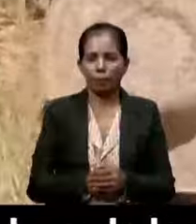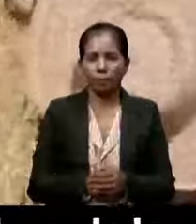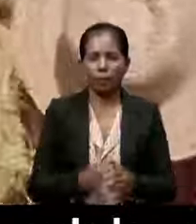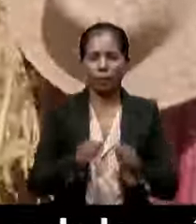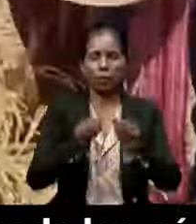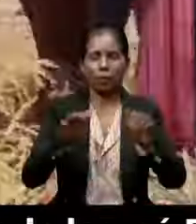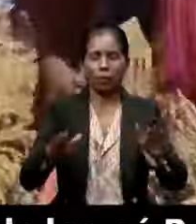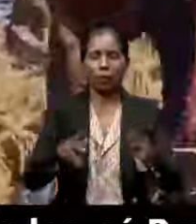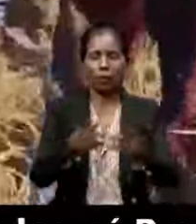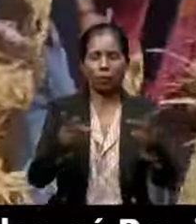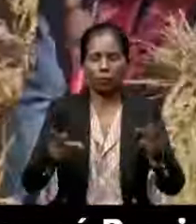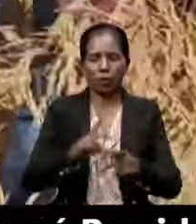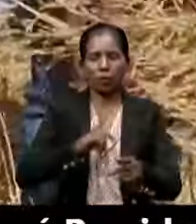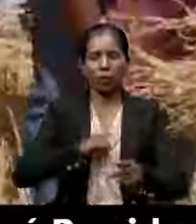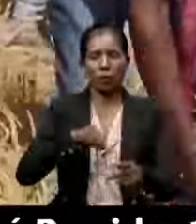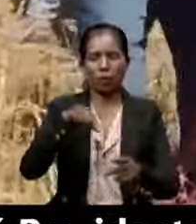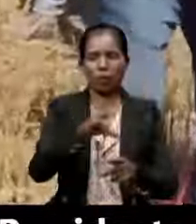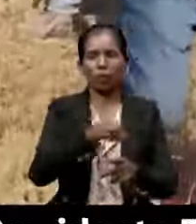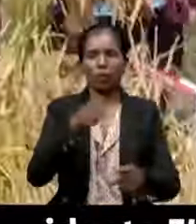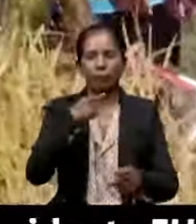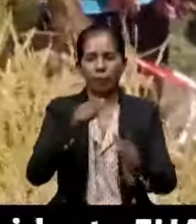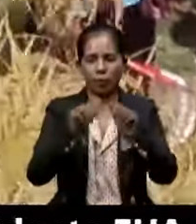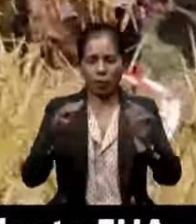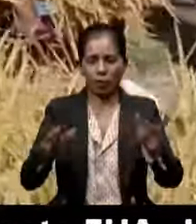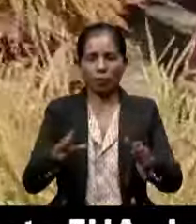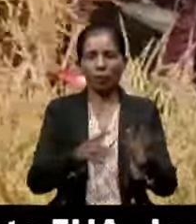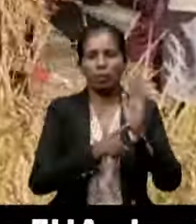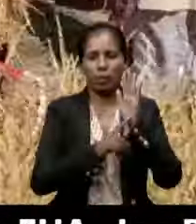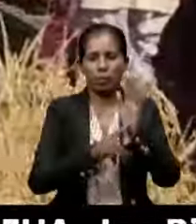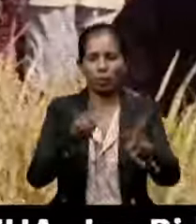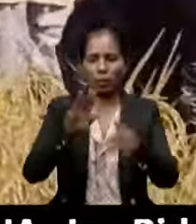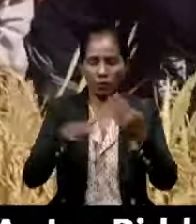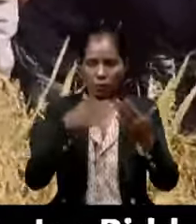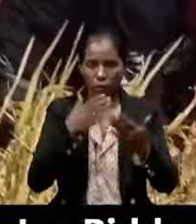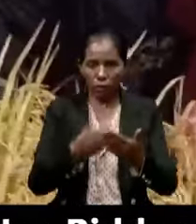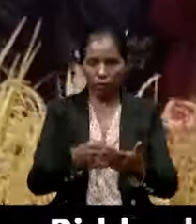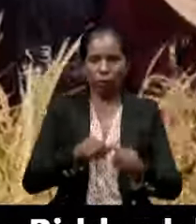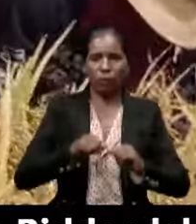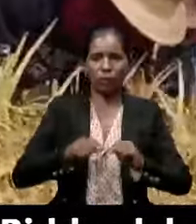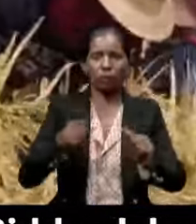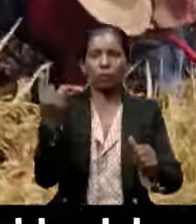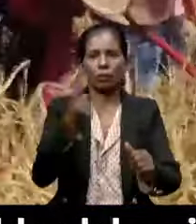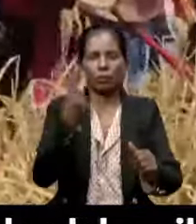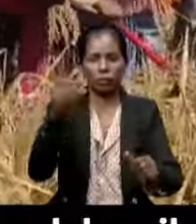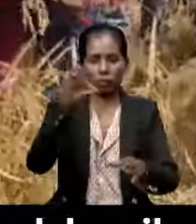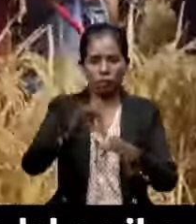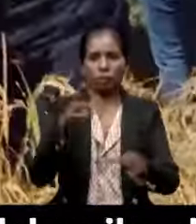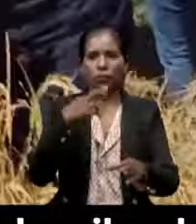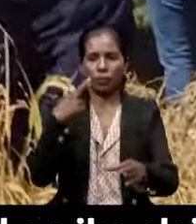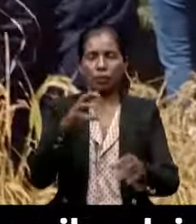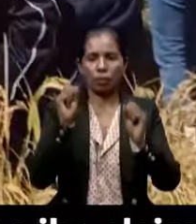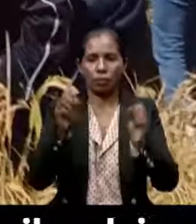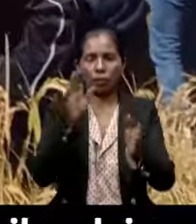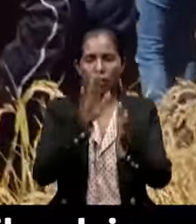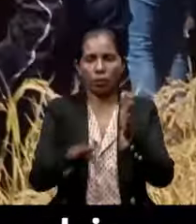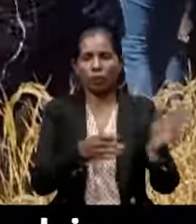Administrador posto que ele cai Paulo Moreira Hateten, administrador se motiva a comunidade sira a tu continua na fatin halonatar, nune